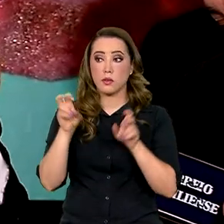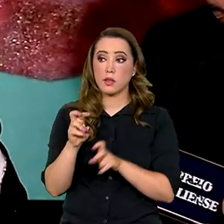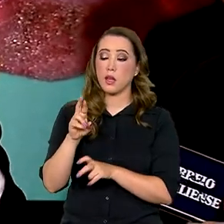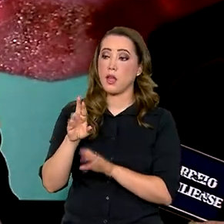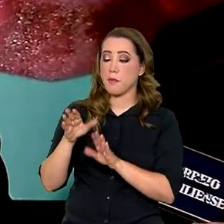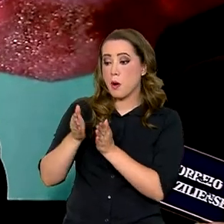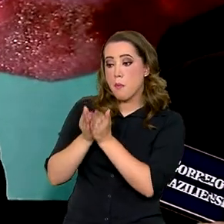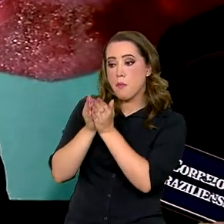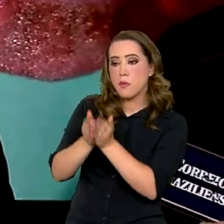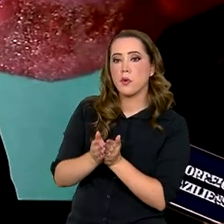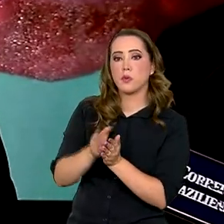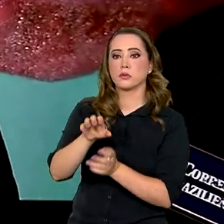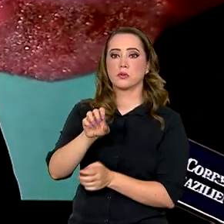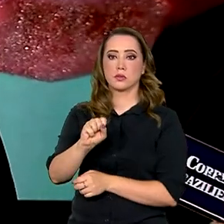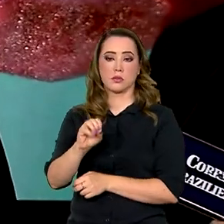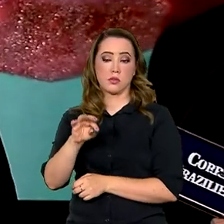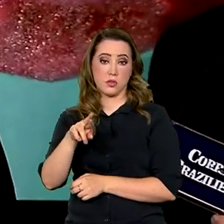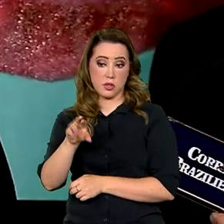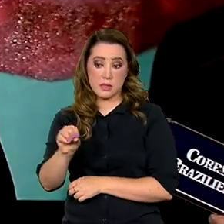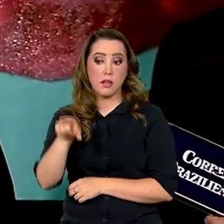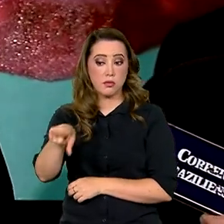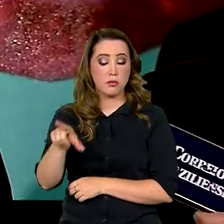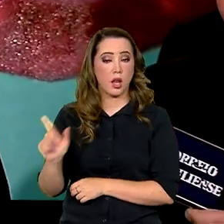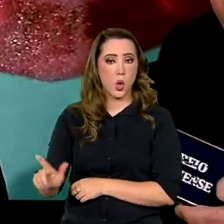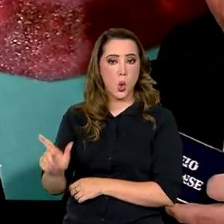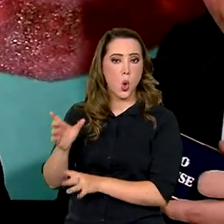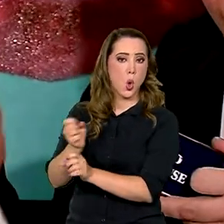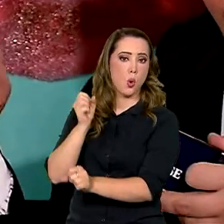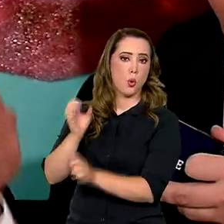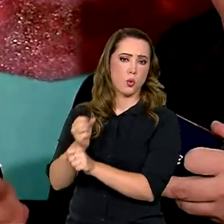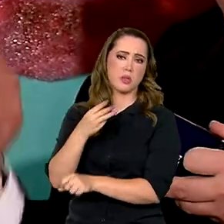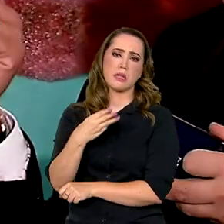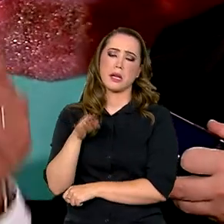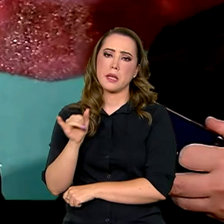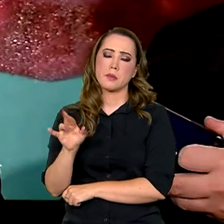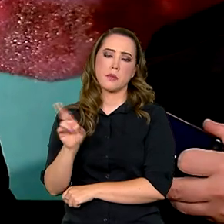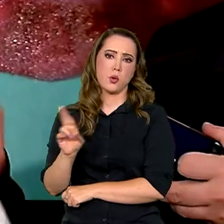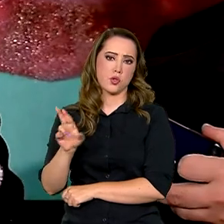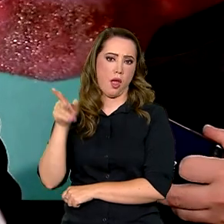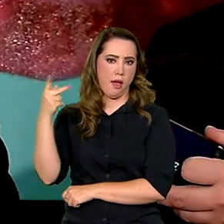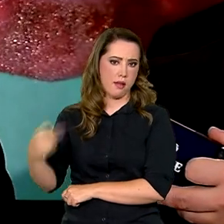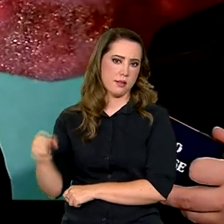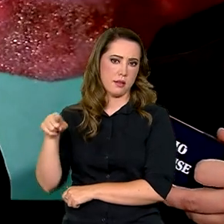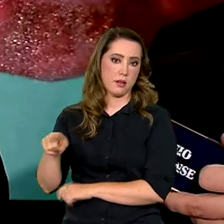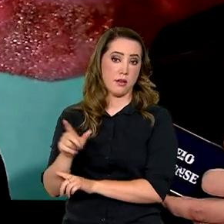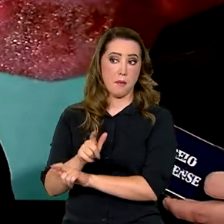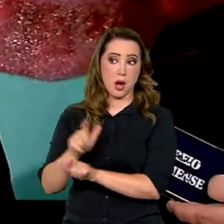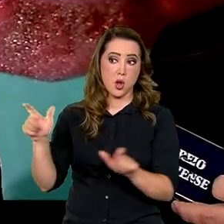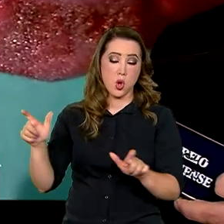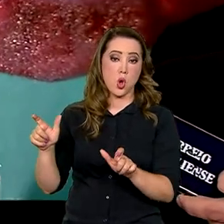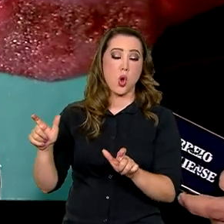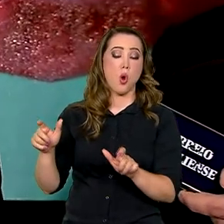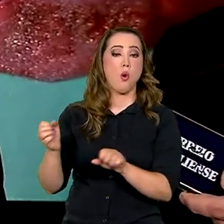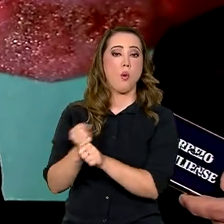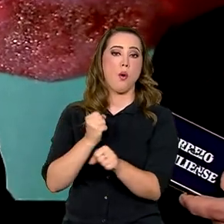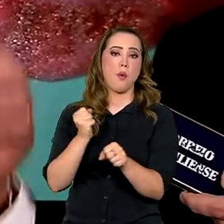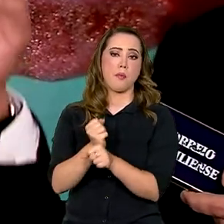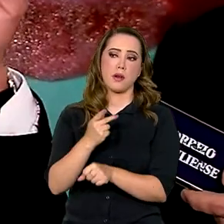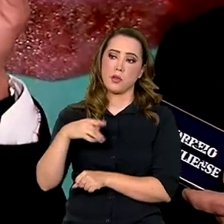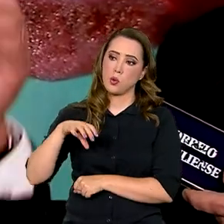é um Porto rentável com quase 3 milhões de caixa e que vai liderar a maior obra do Parque do Brasil